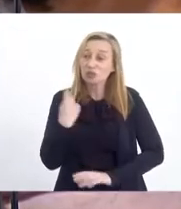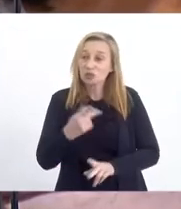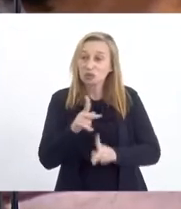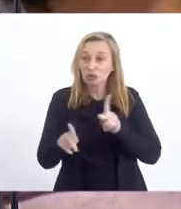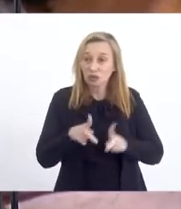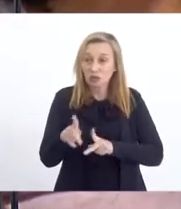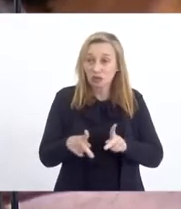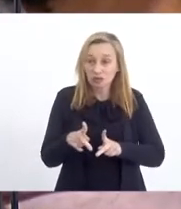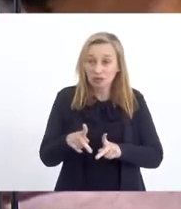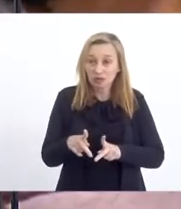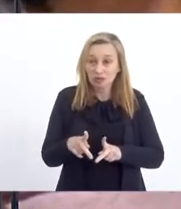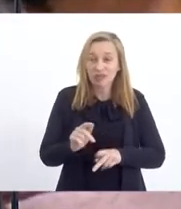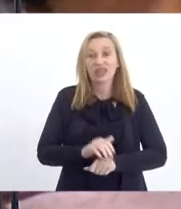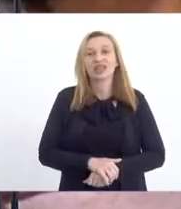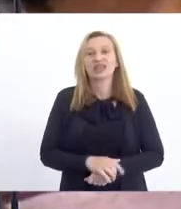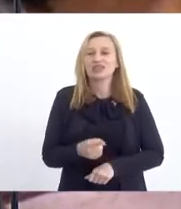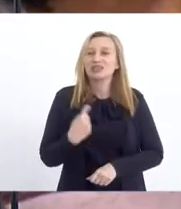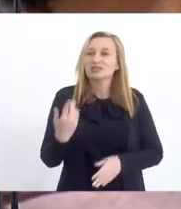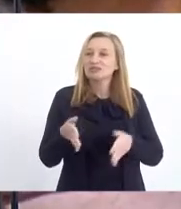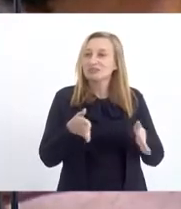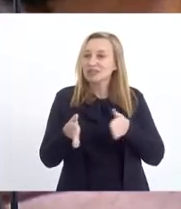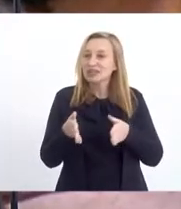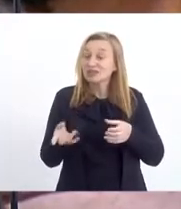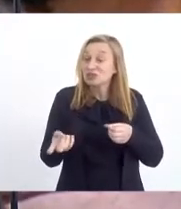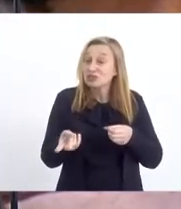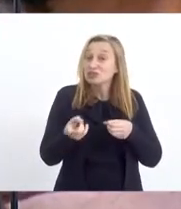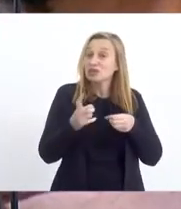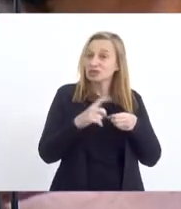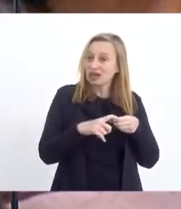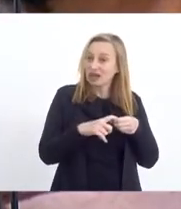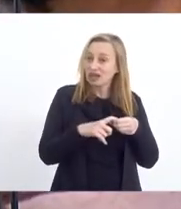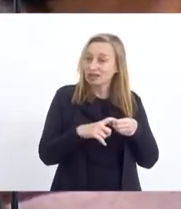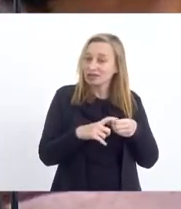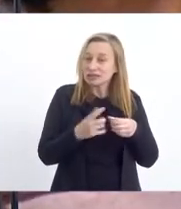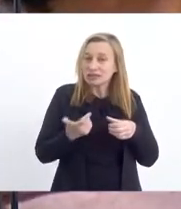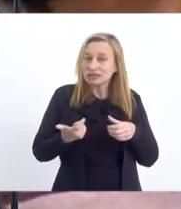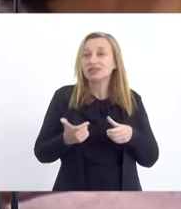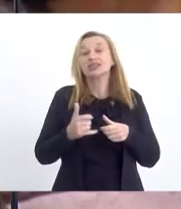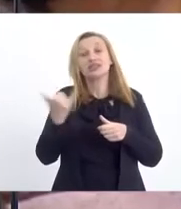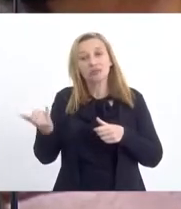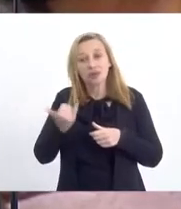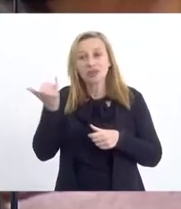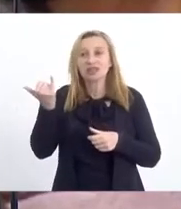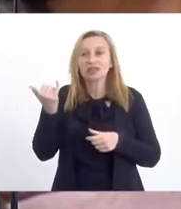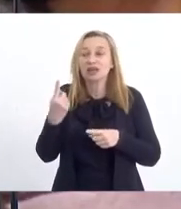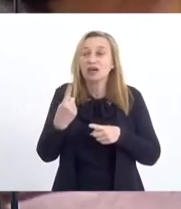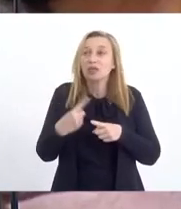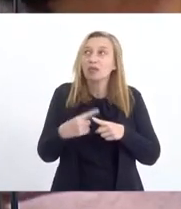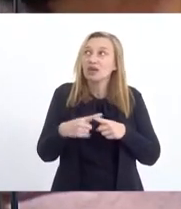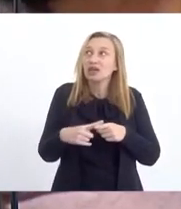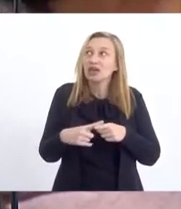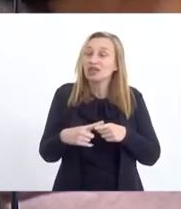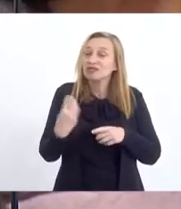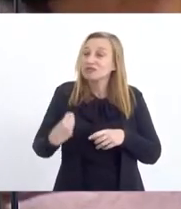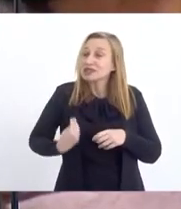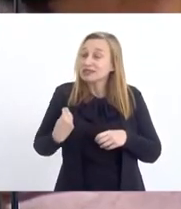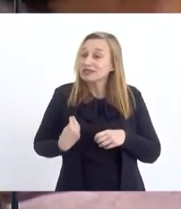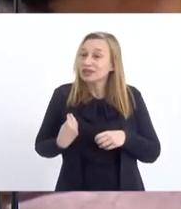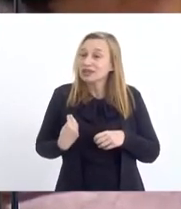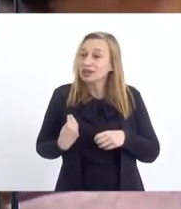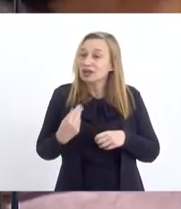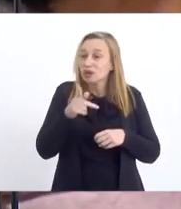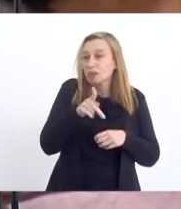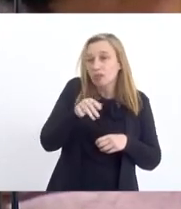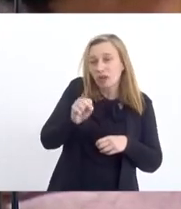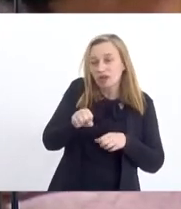população. Estamos numa fase de uma retomada muito importante, porque estamos vivendo